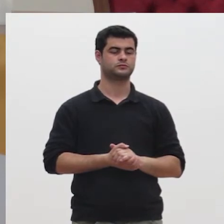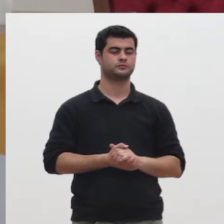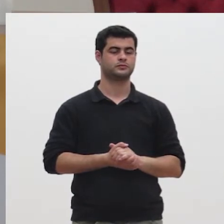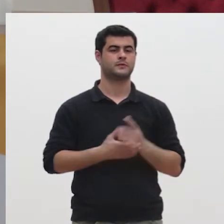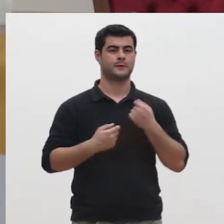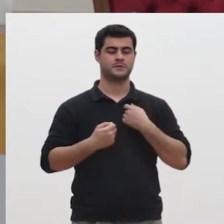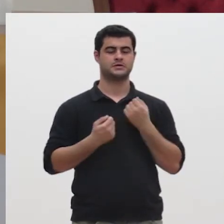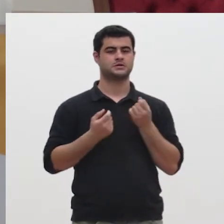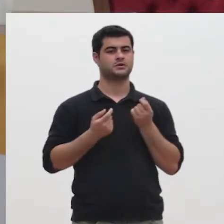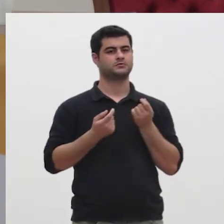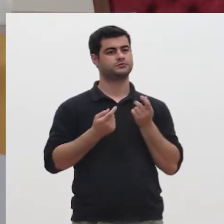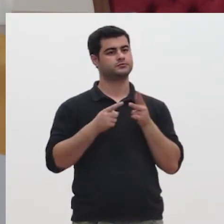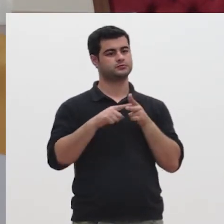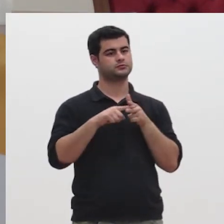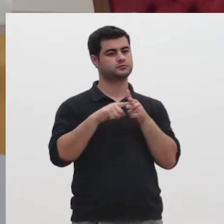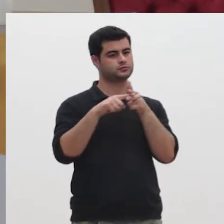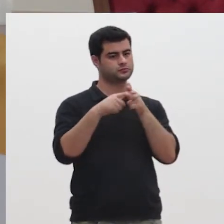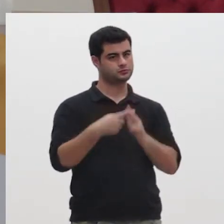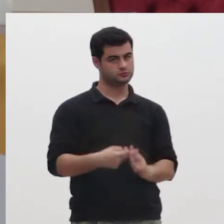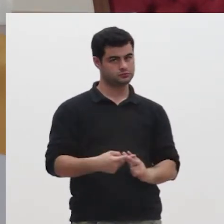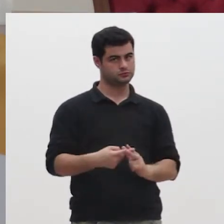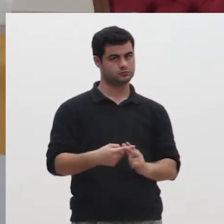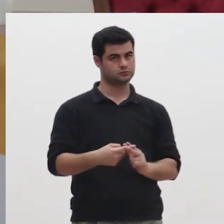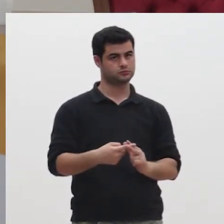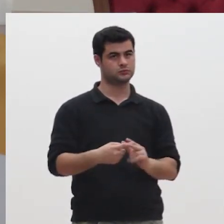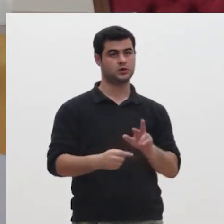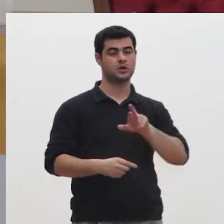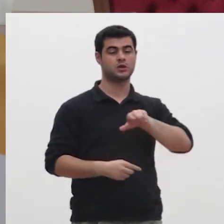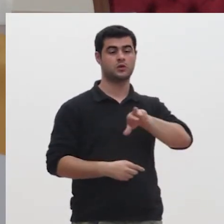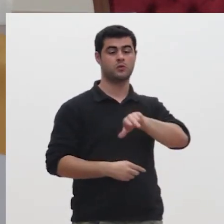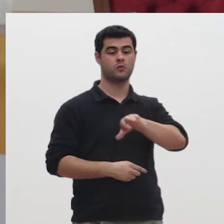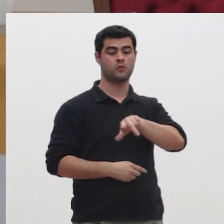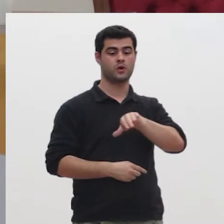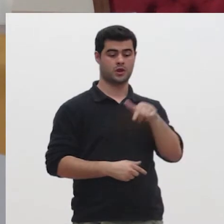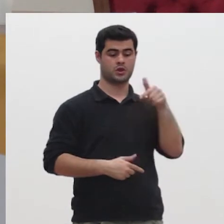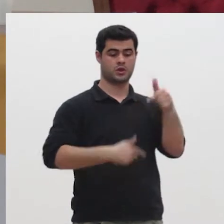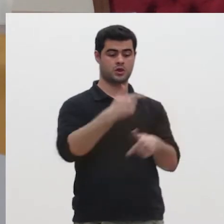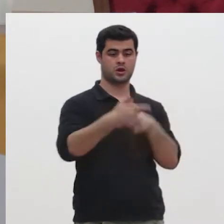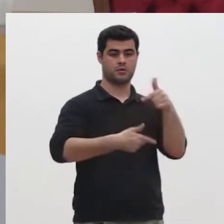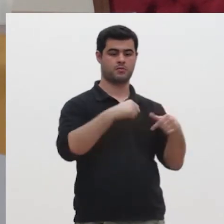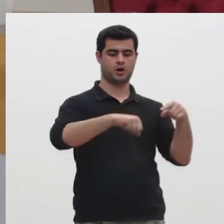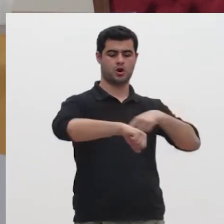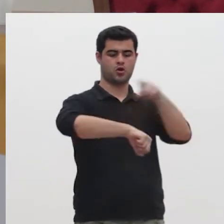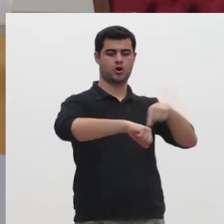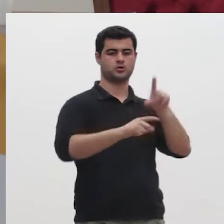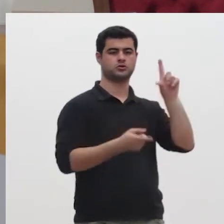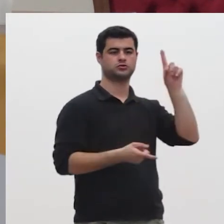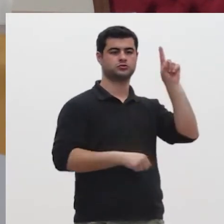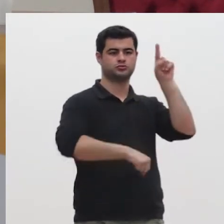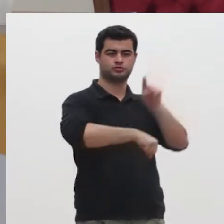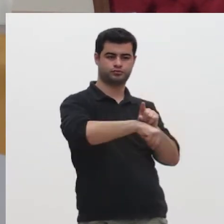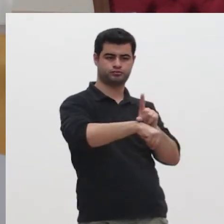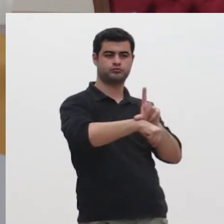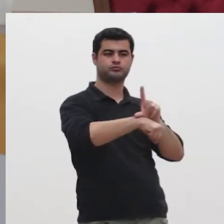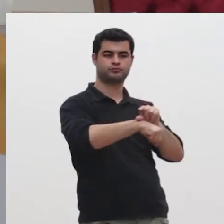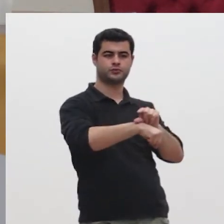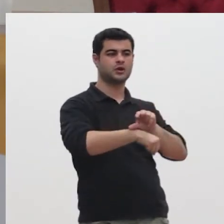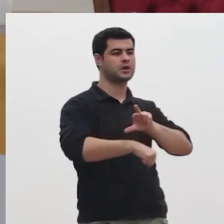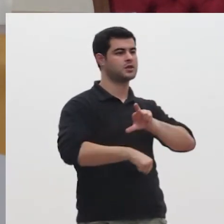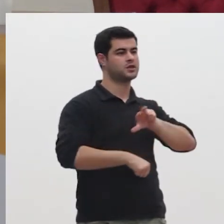algumas questões. Nós não estamos tratando de redução de jornada de trabalho, porque isso não é possível. Nós estamos tratando